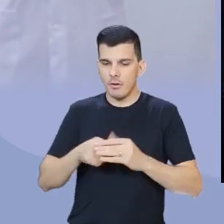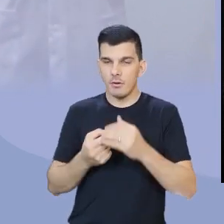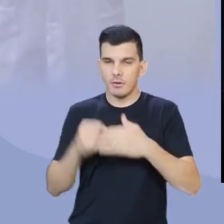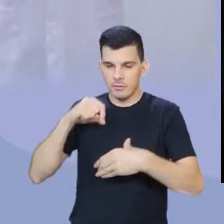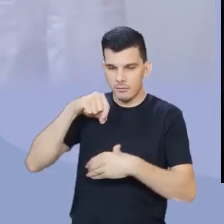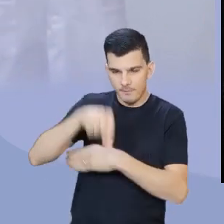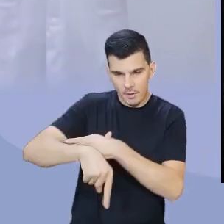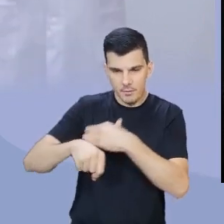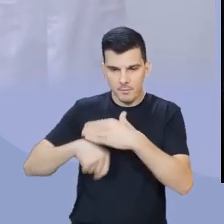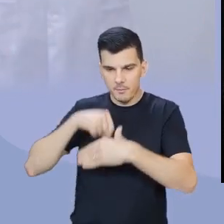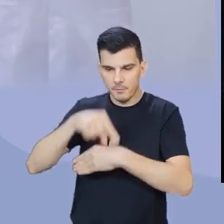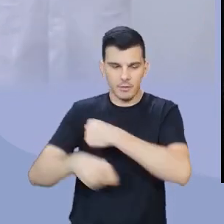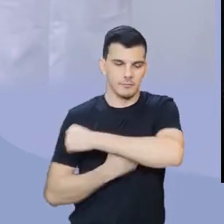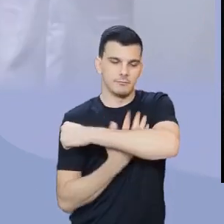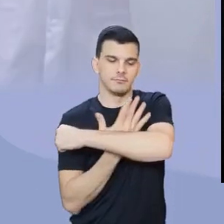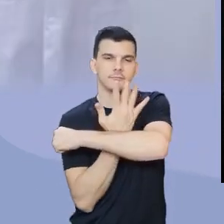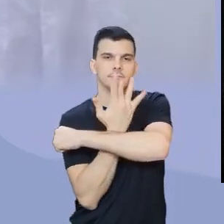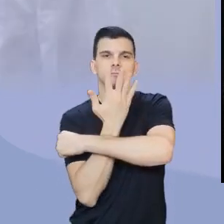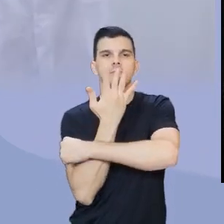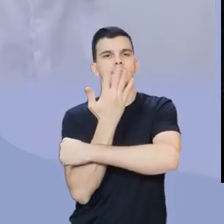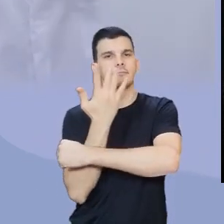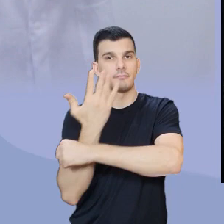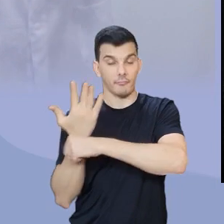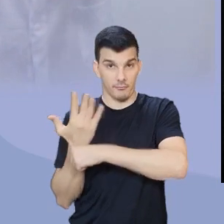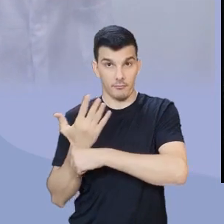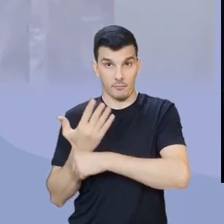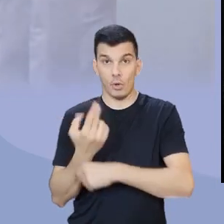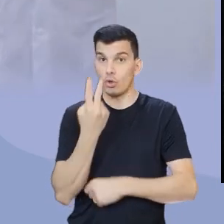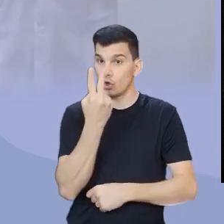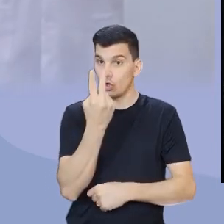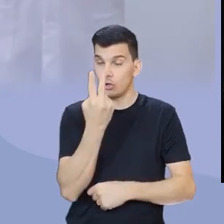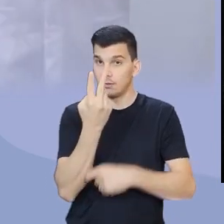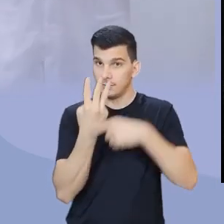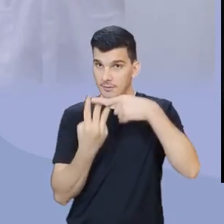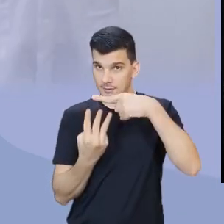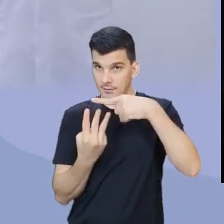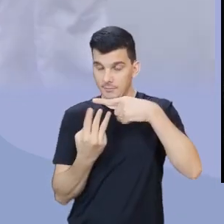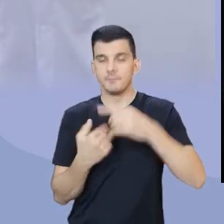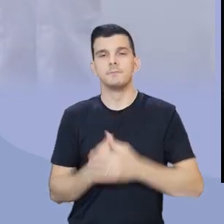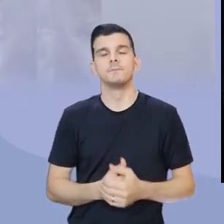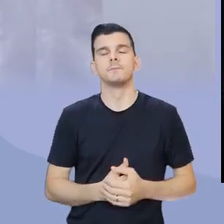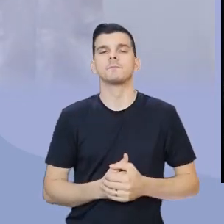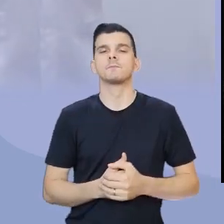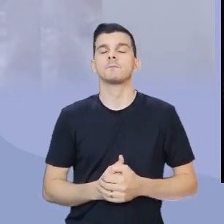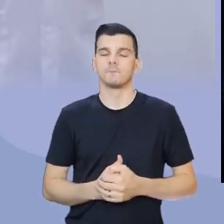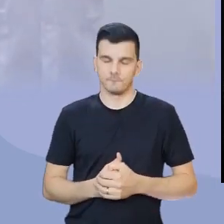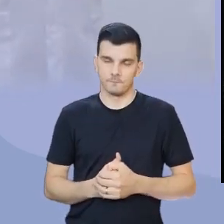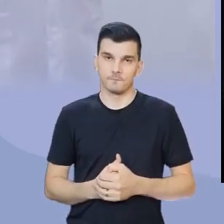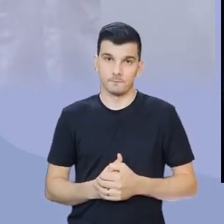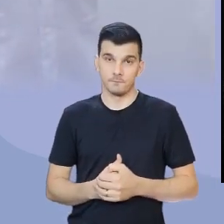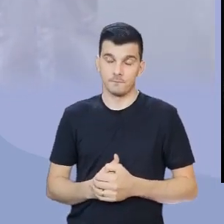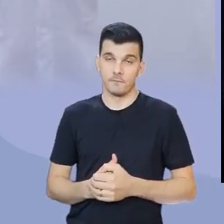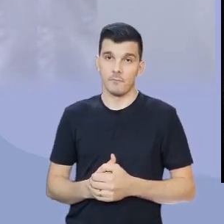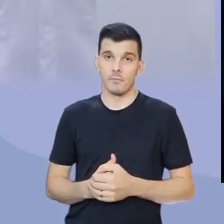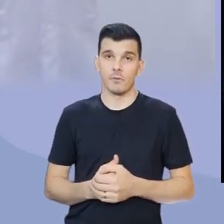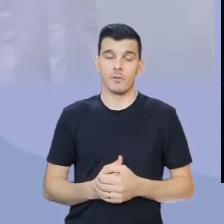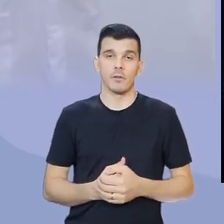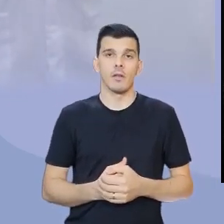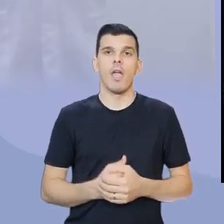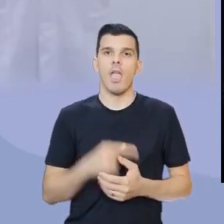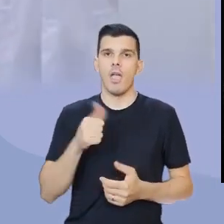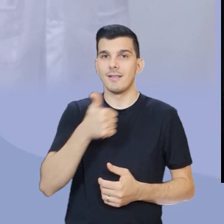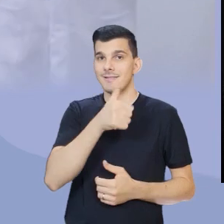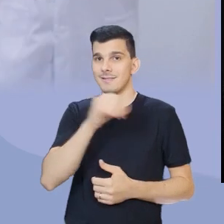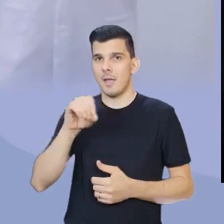né? Dos alimentos, 2/3 são alimentos que são plantados, né? 2/3 de 150 milhões dá